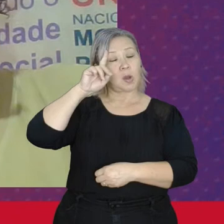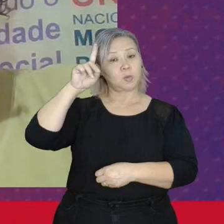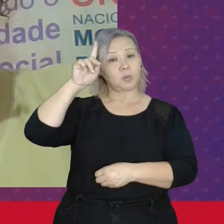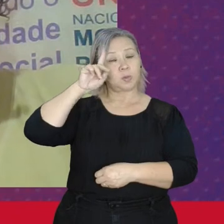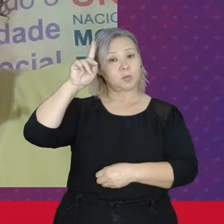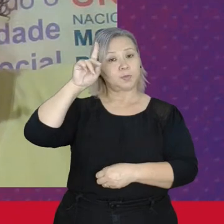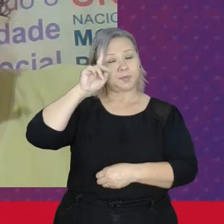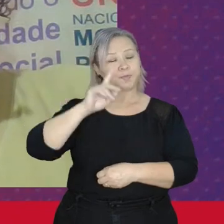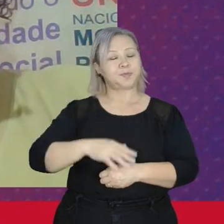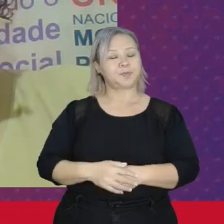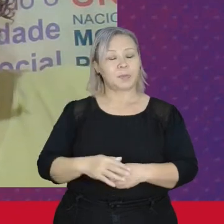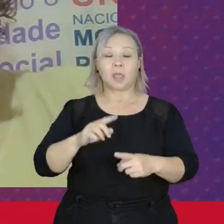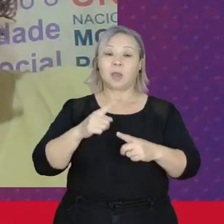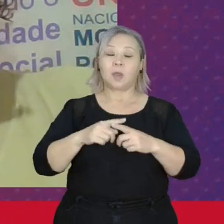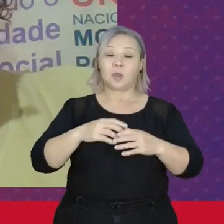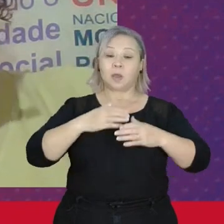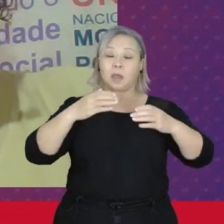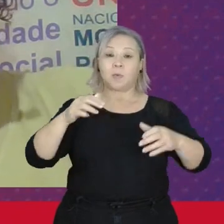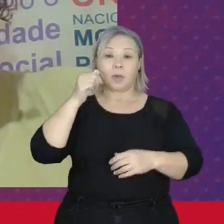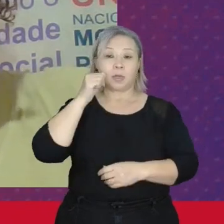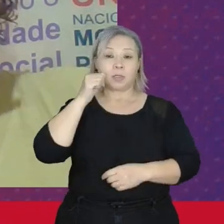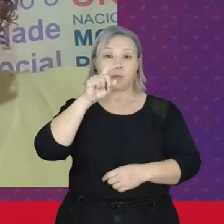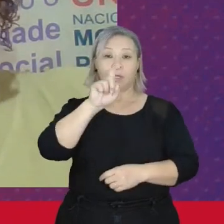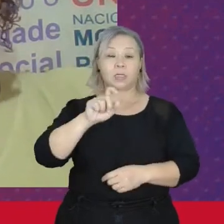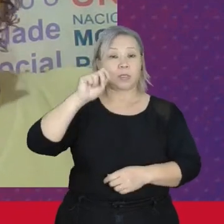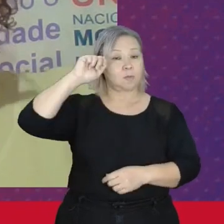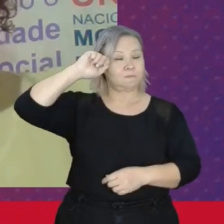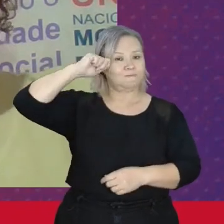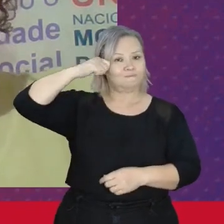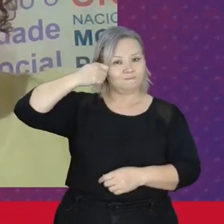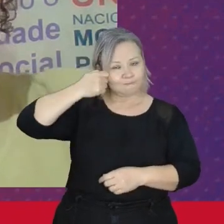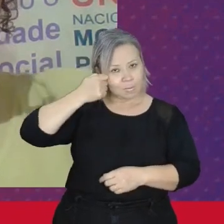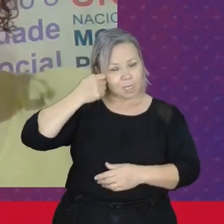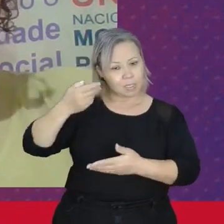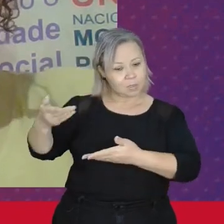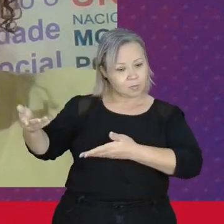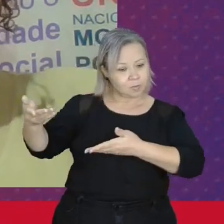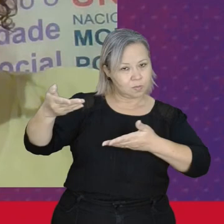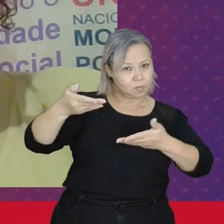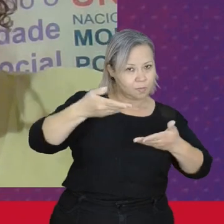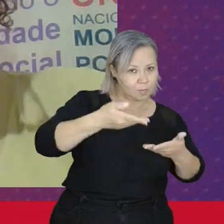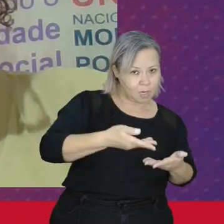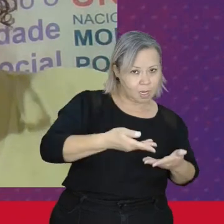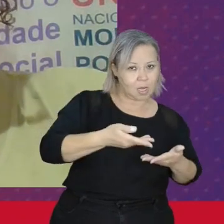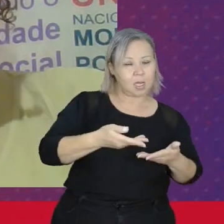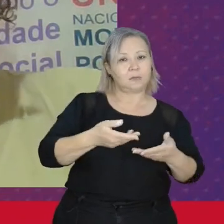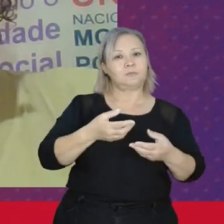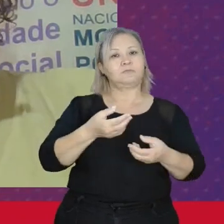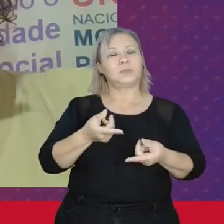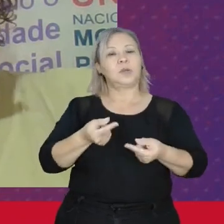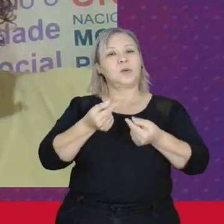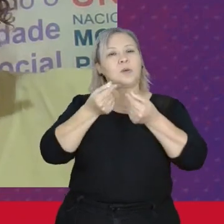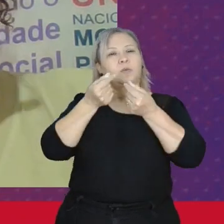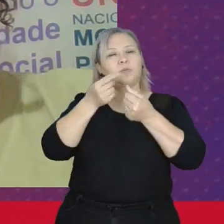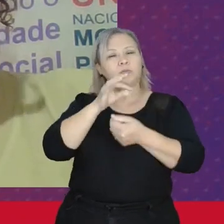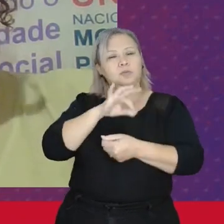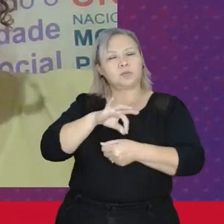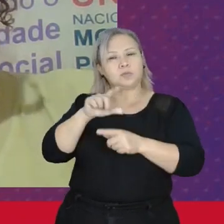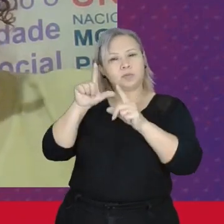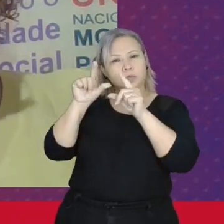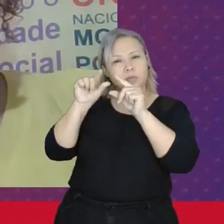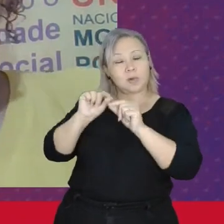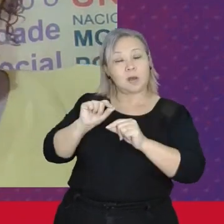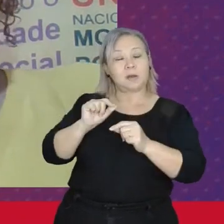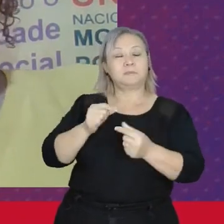né? Porque a grande maioria dessas mulheres são negras, que vieram todas de baixa renda, né, que não tem condições de